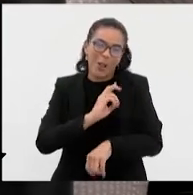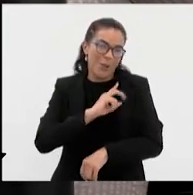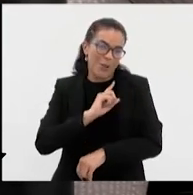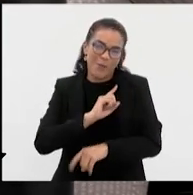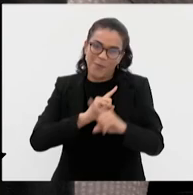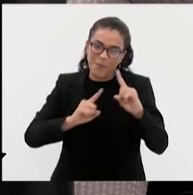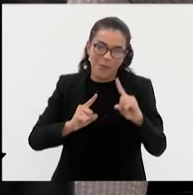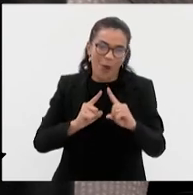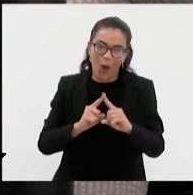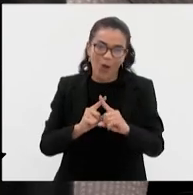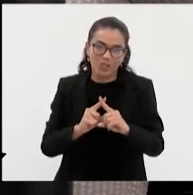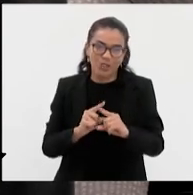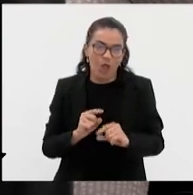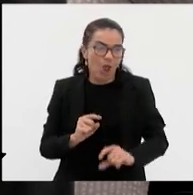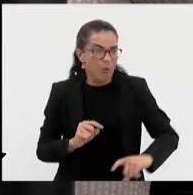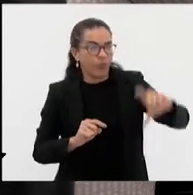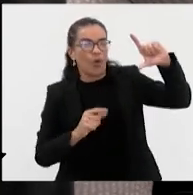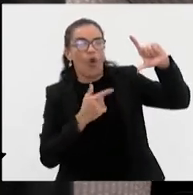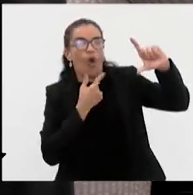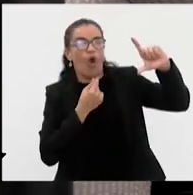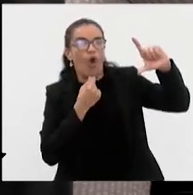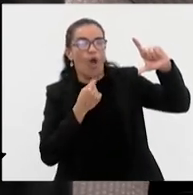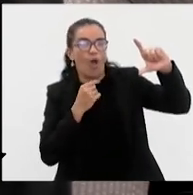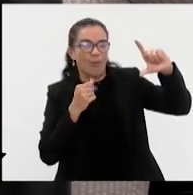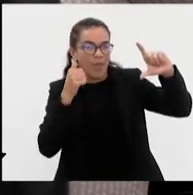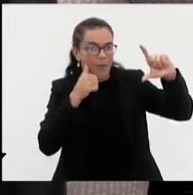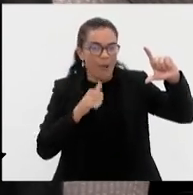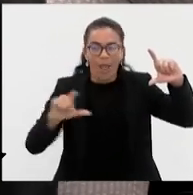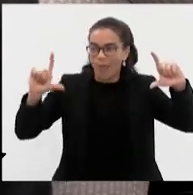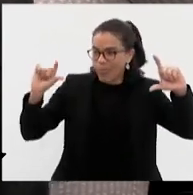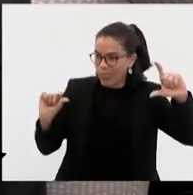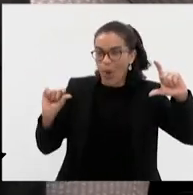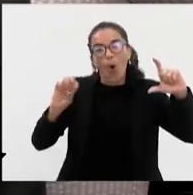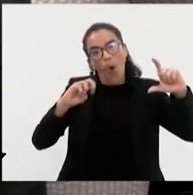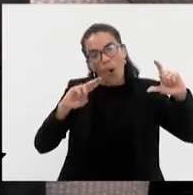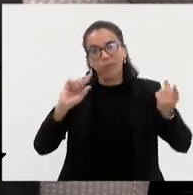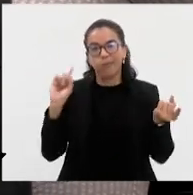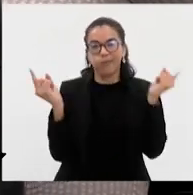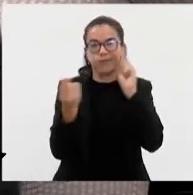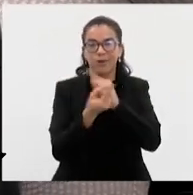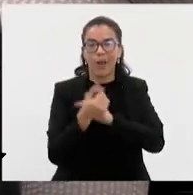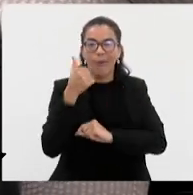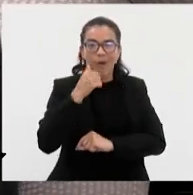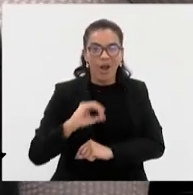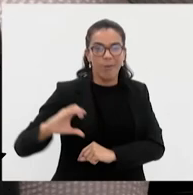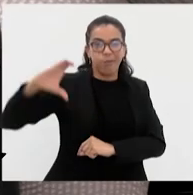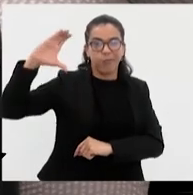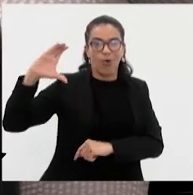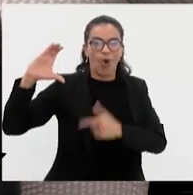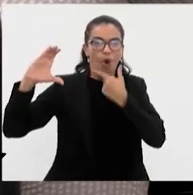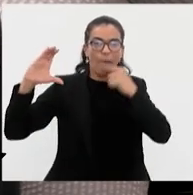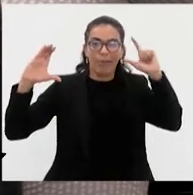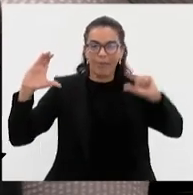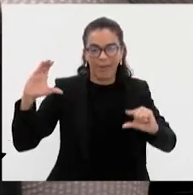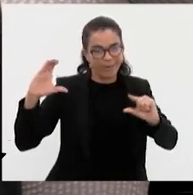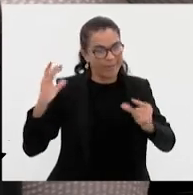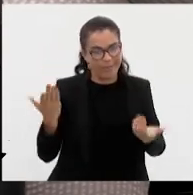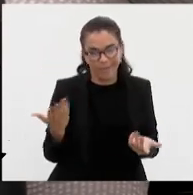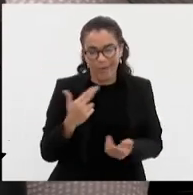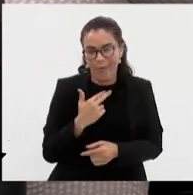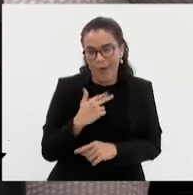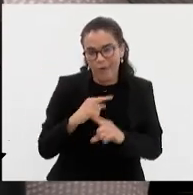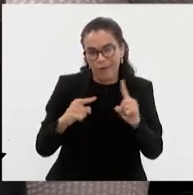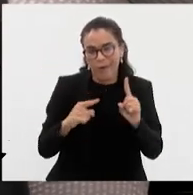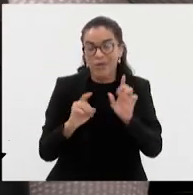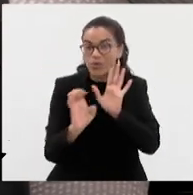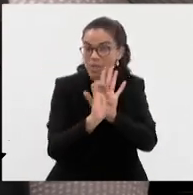homens e mulheres. Não tem cabimento a gente gastar recurso público, seja com edital, com patrocínio, seja com o